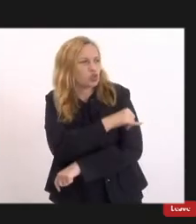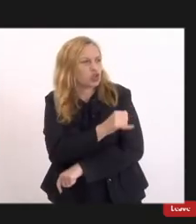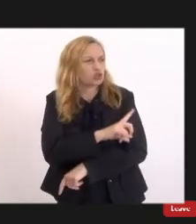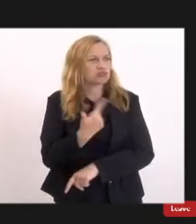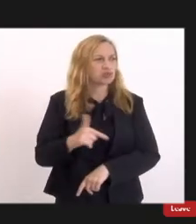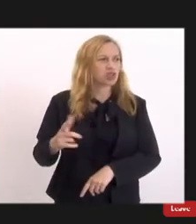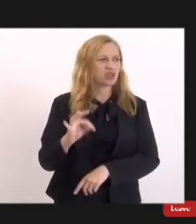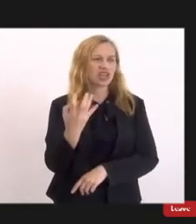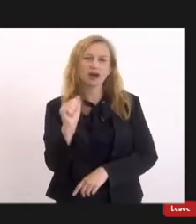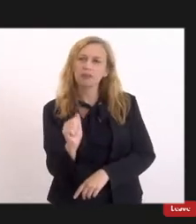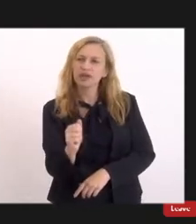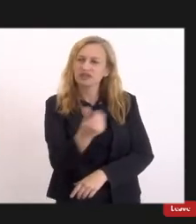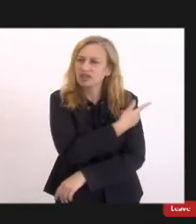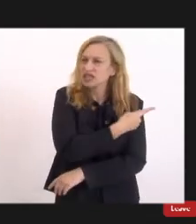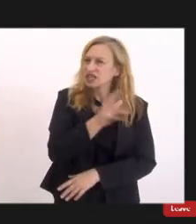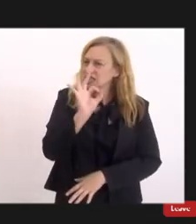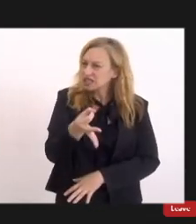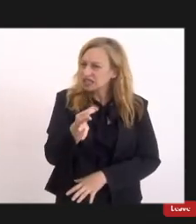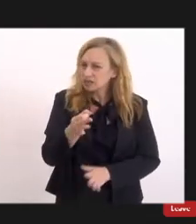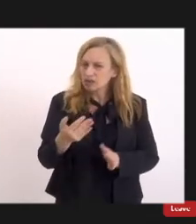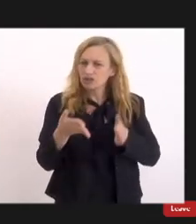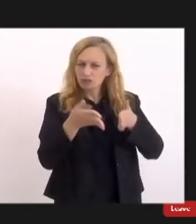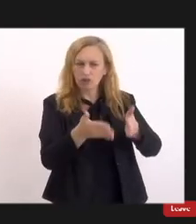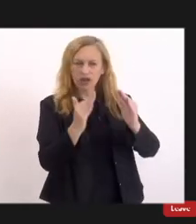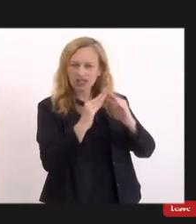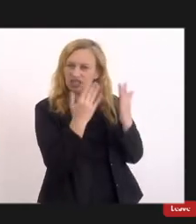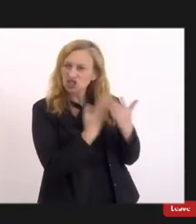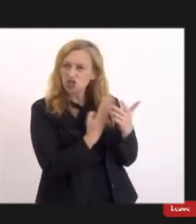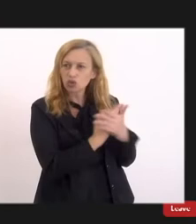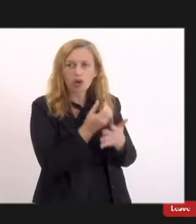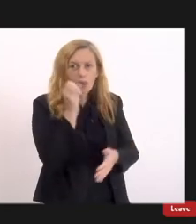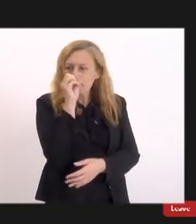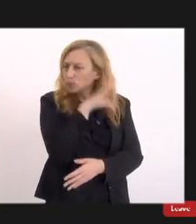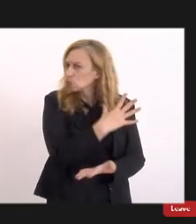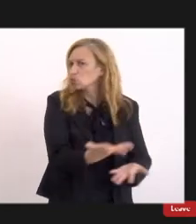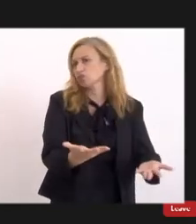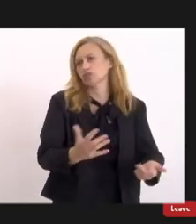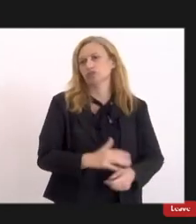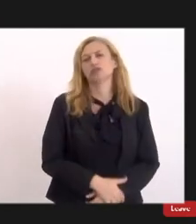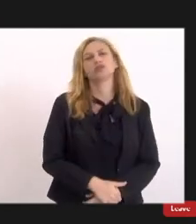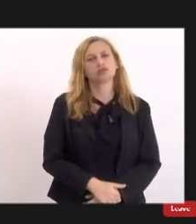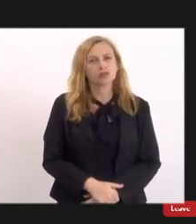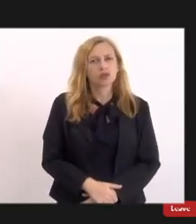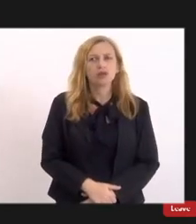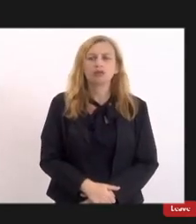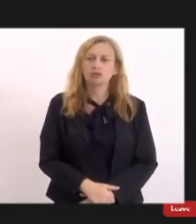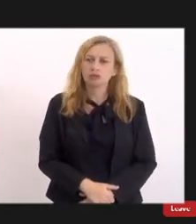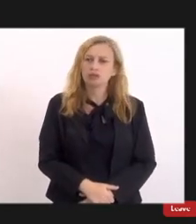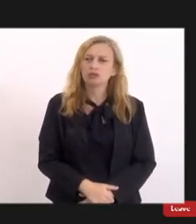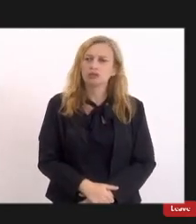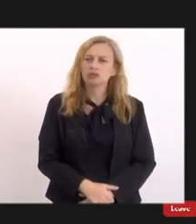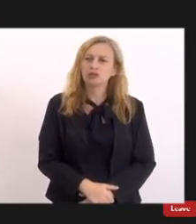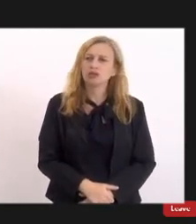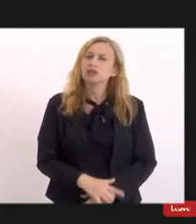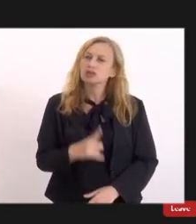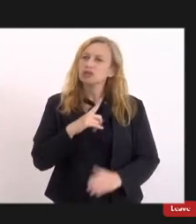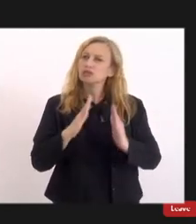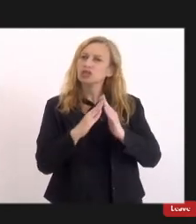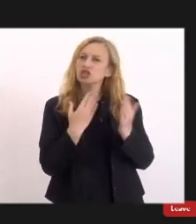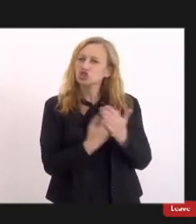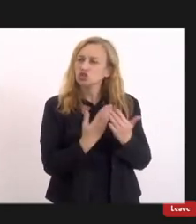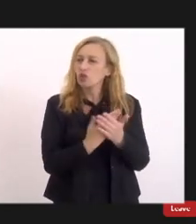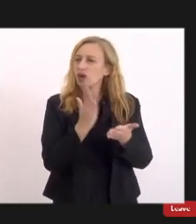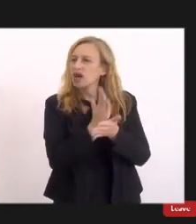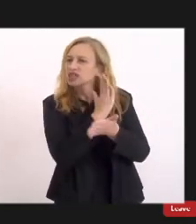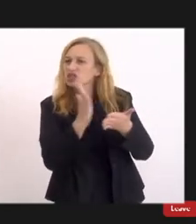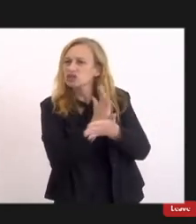de vacinação específica para as escolas, é um absurdo. A gente tem a escola, muitas